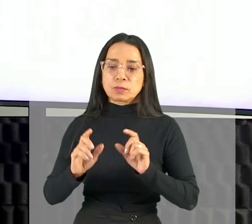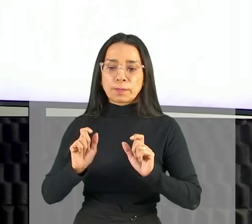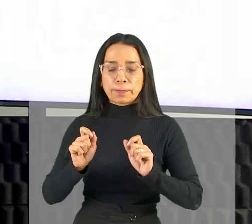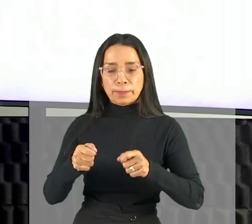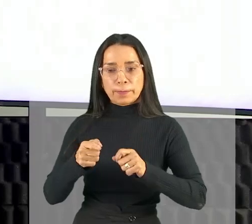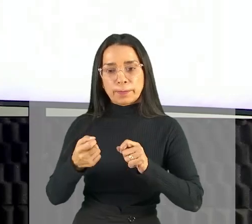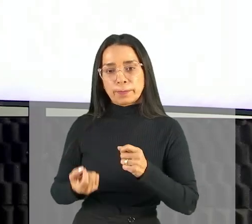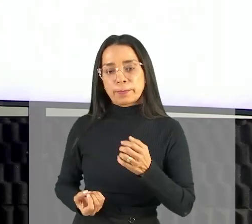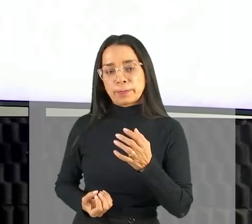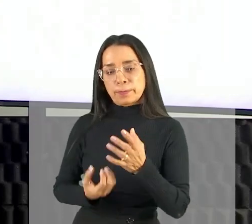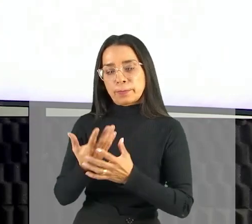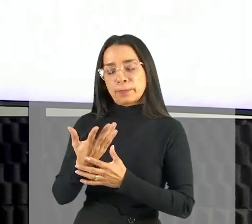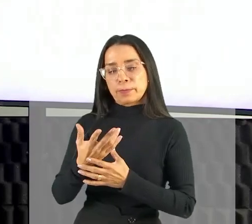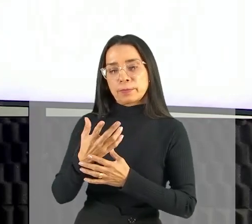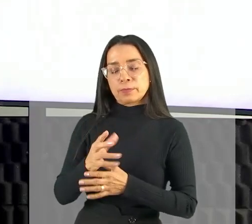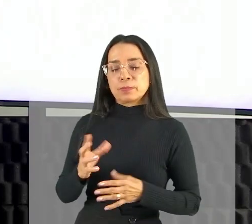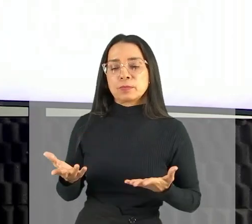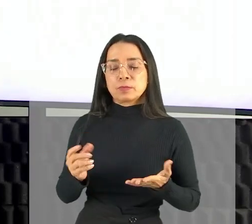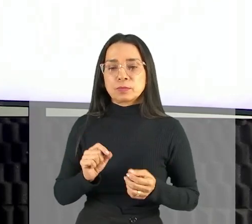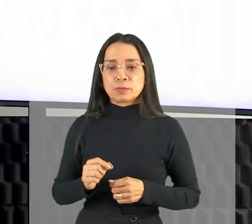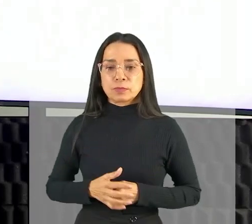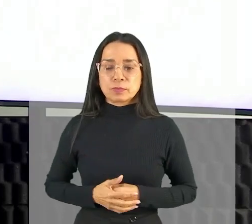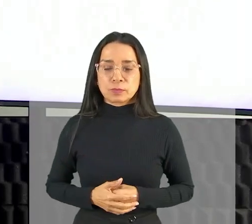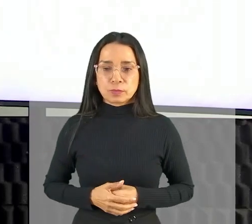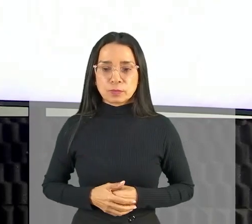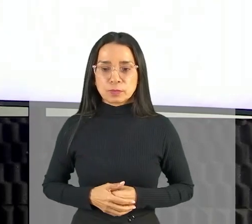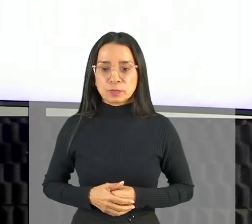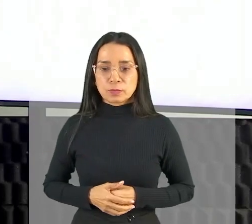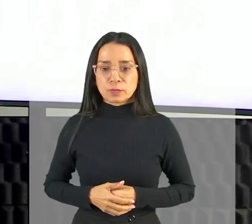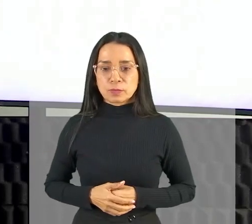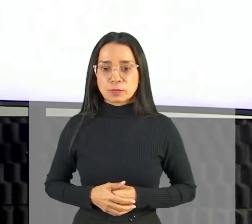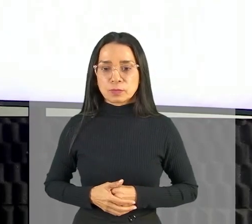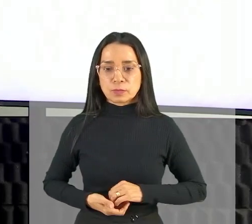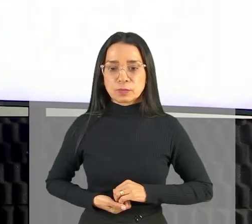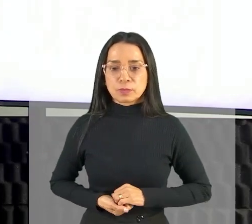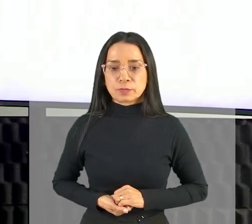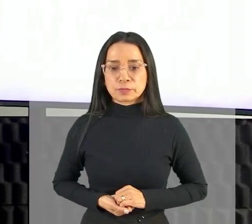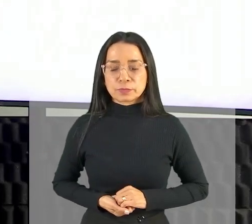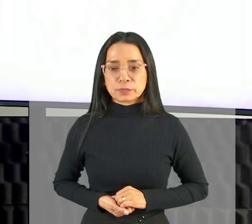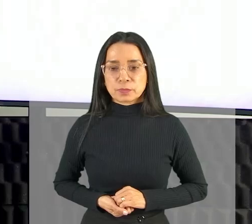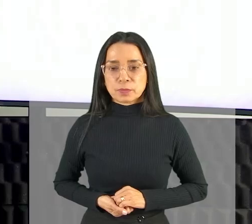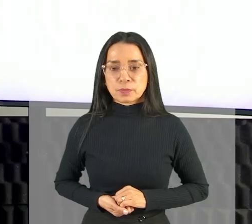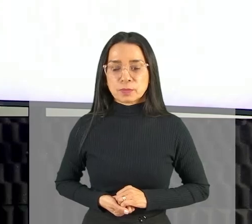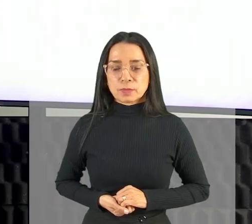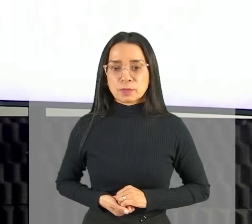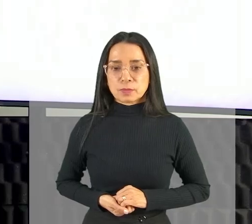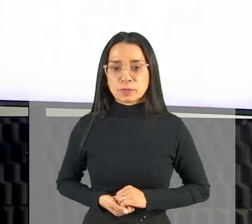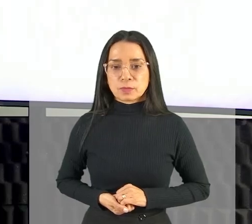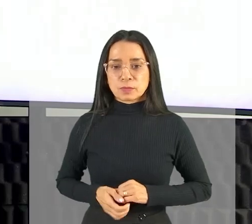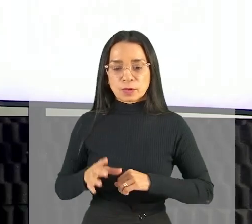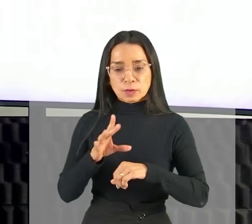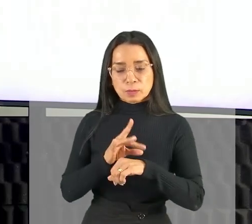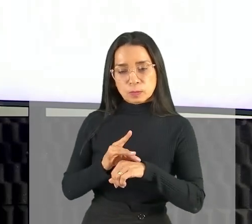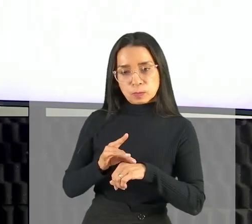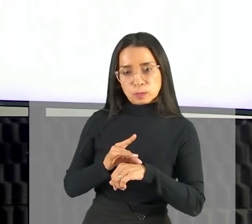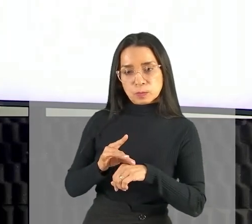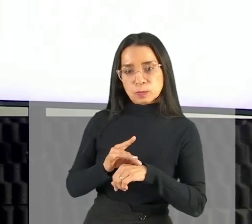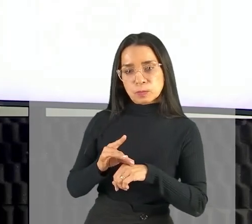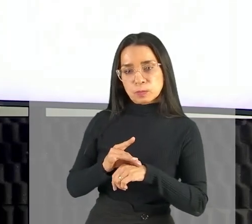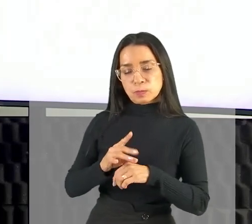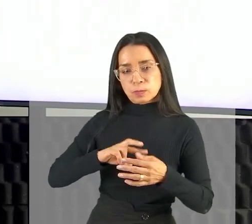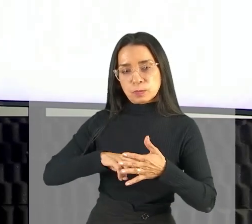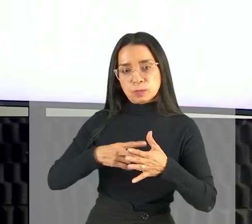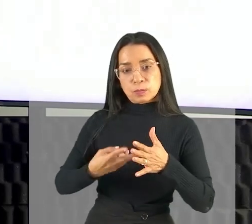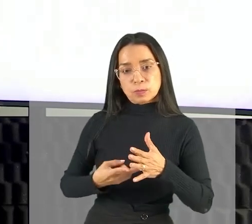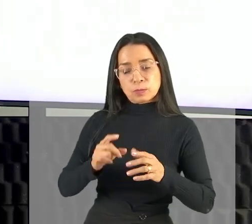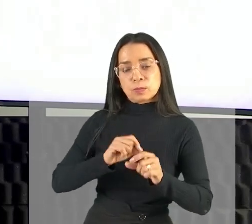né E já o os pintados né são